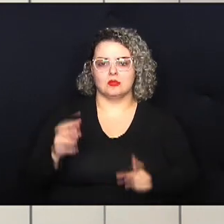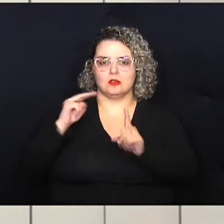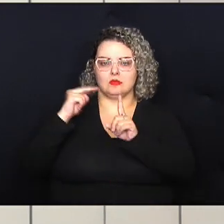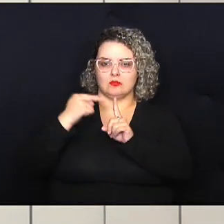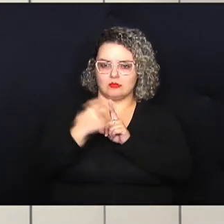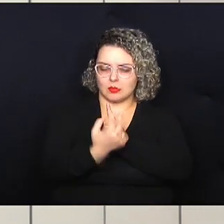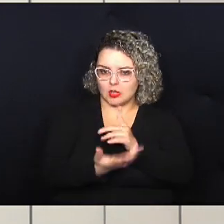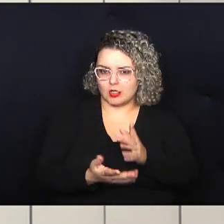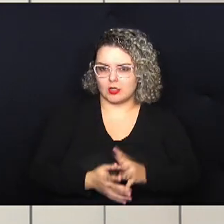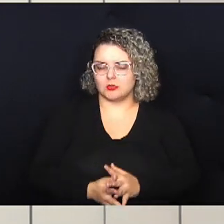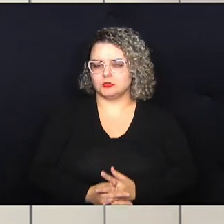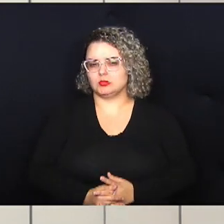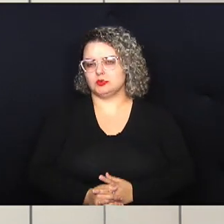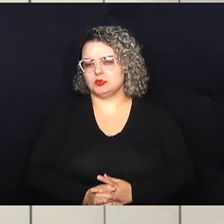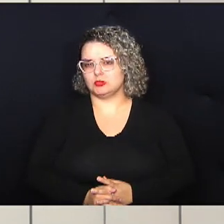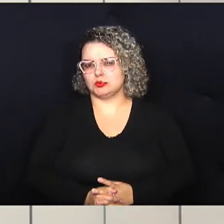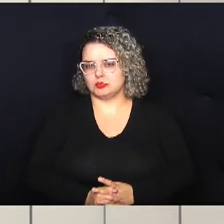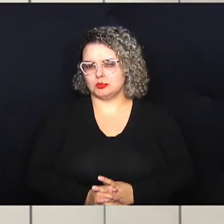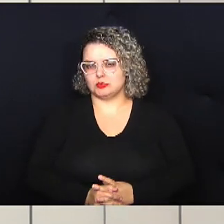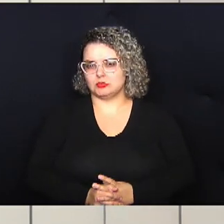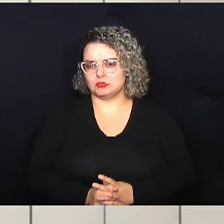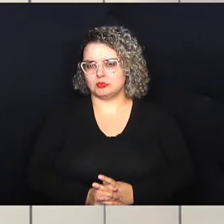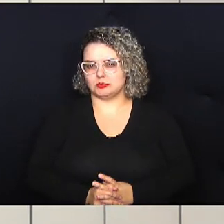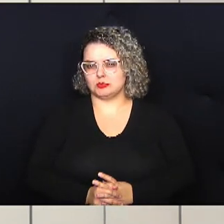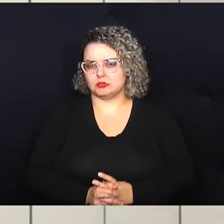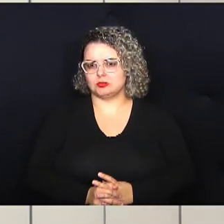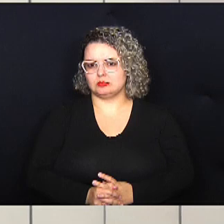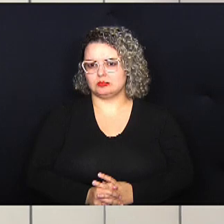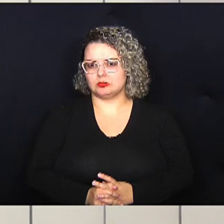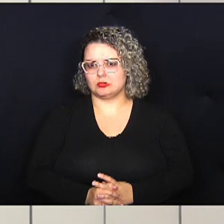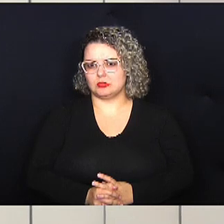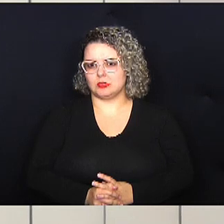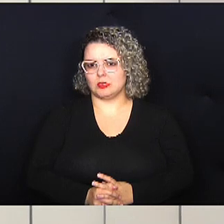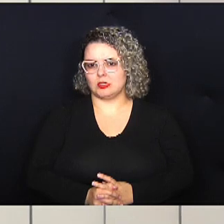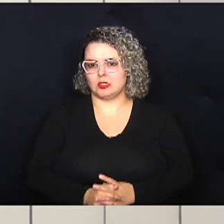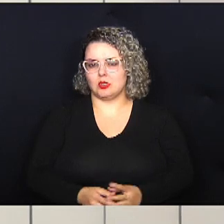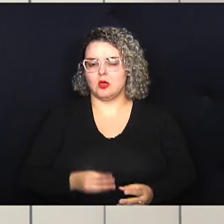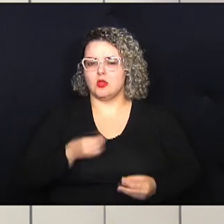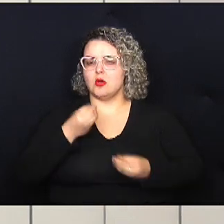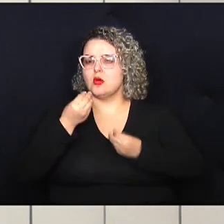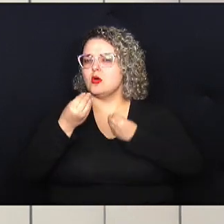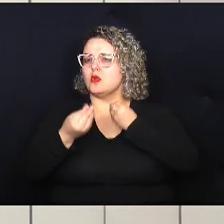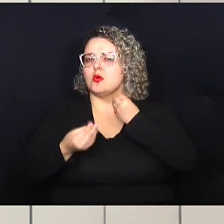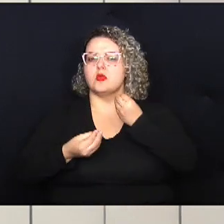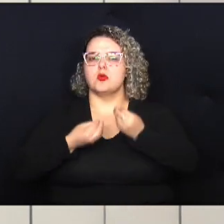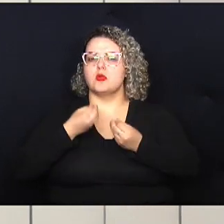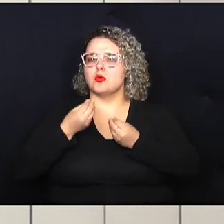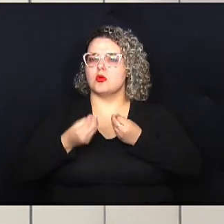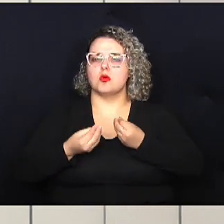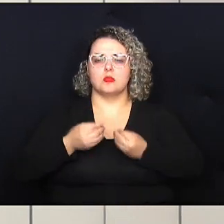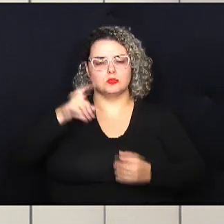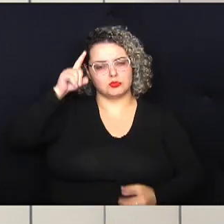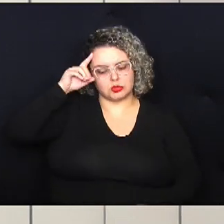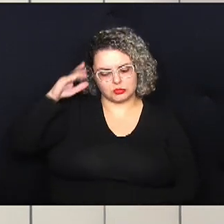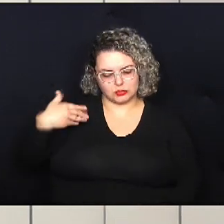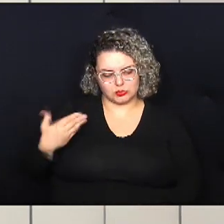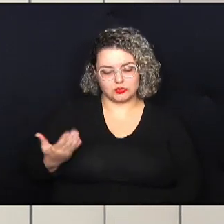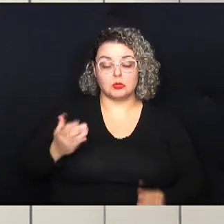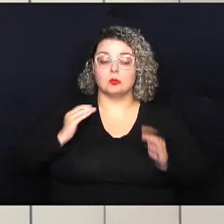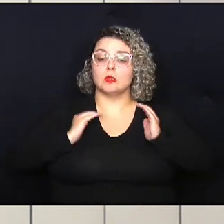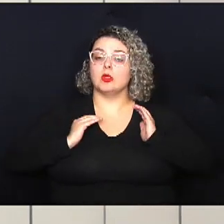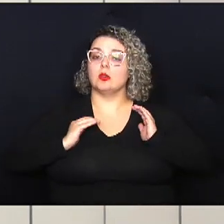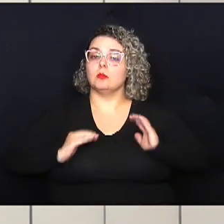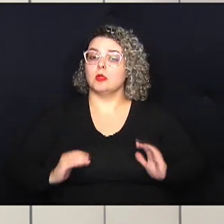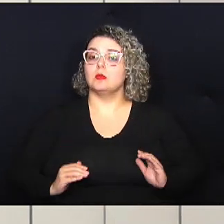vista. Como devemos nos portar no dia a dia para que